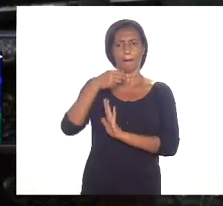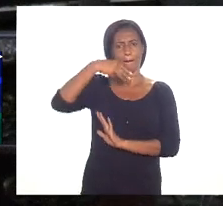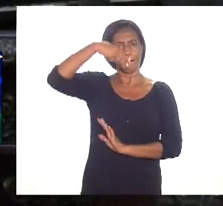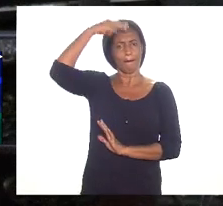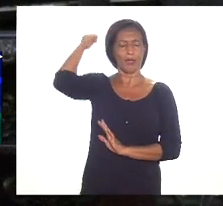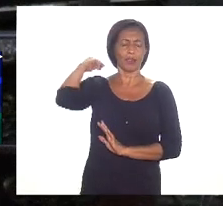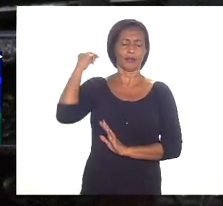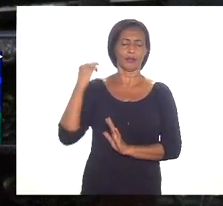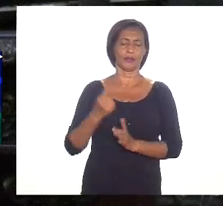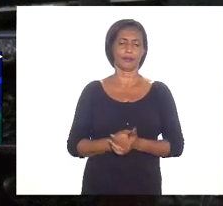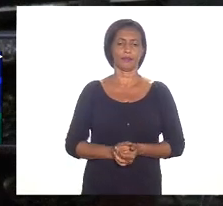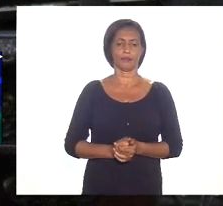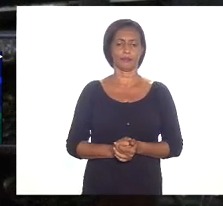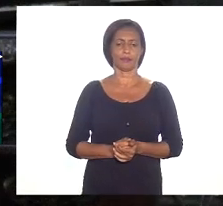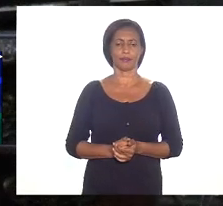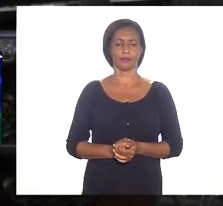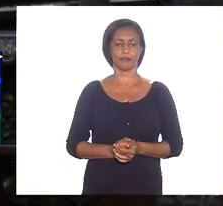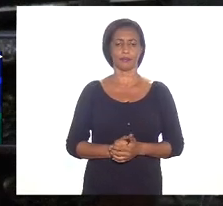Márcio Pacheco